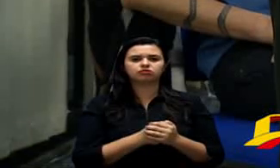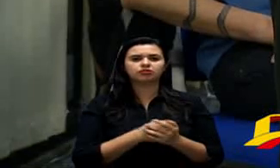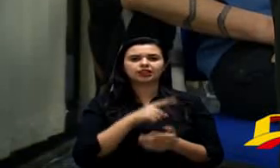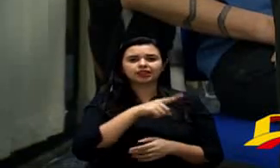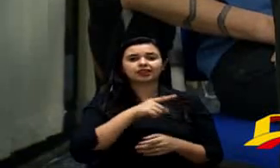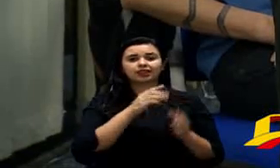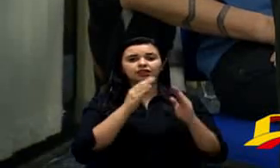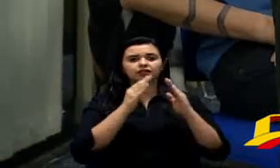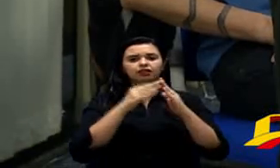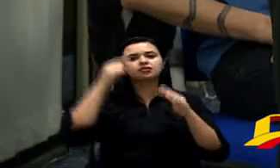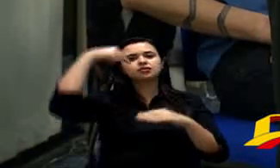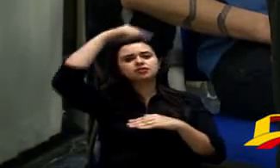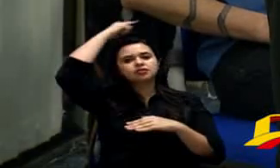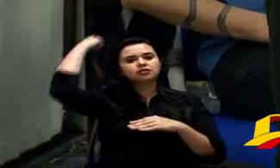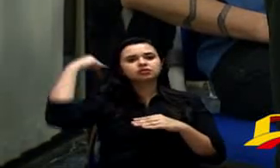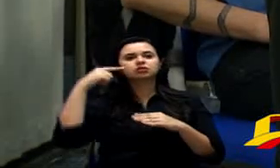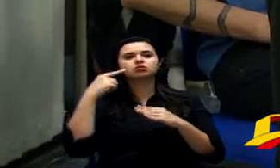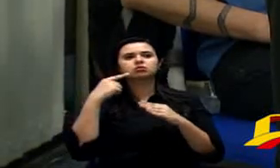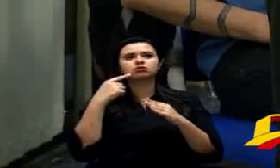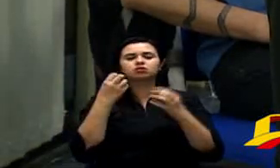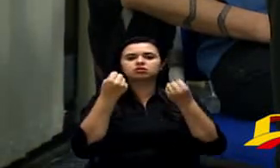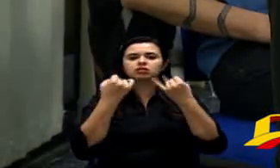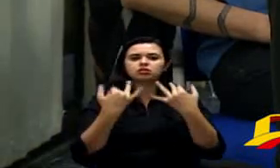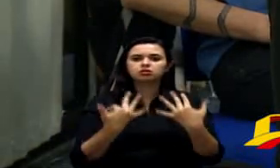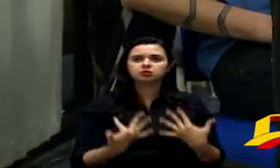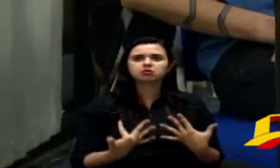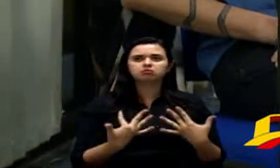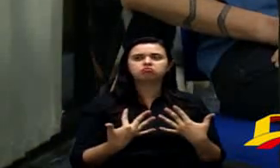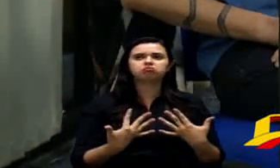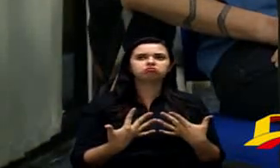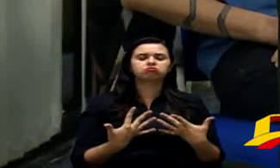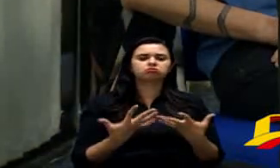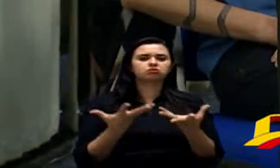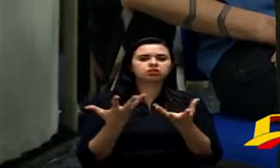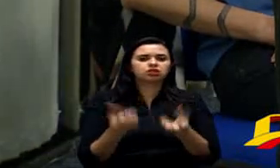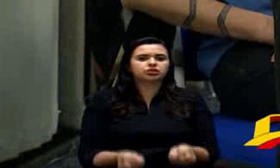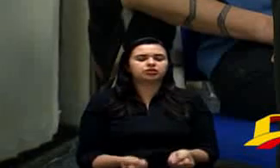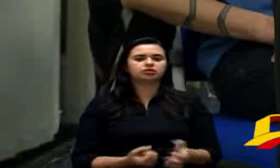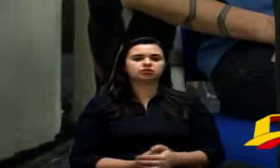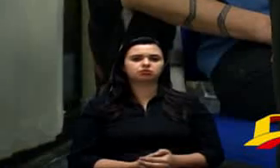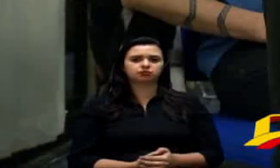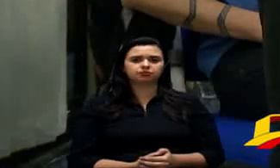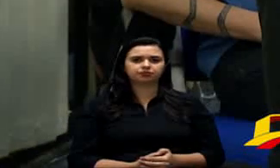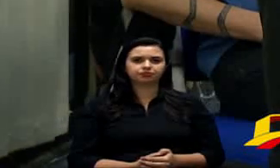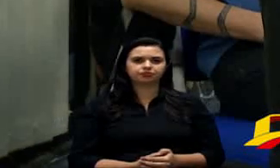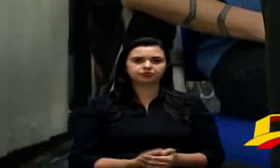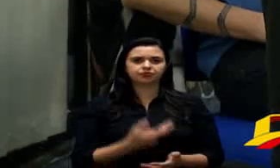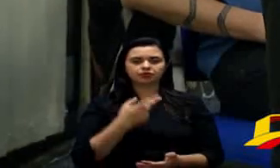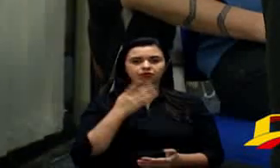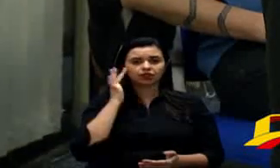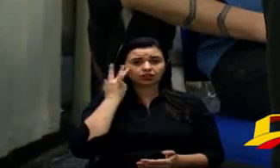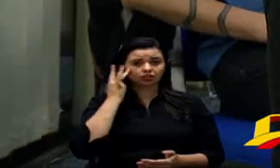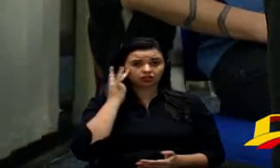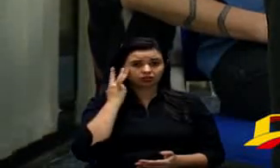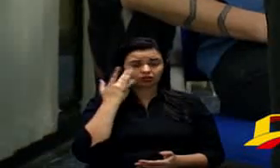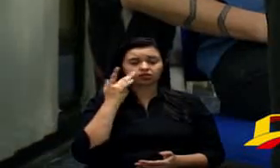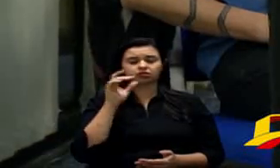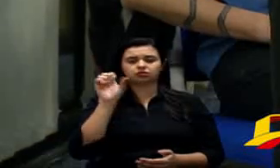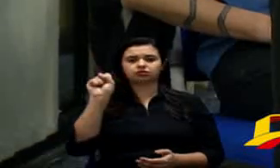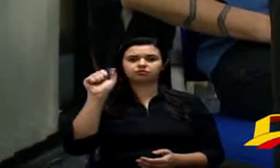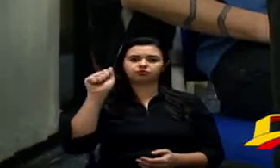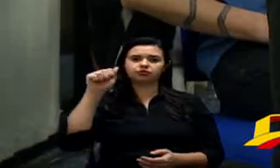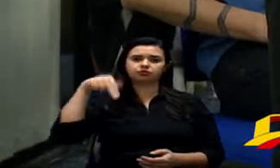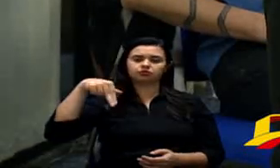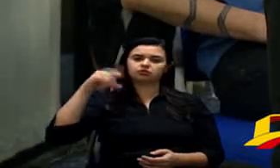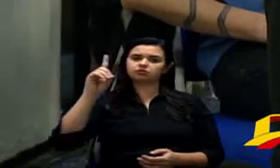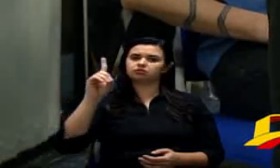uma apresentação que nos convenceu, né? Tanto aqui eu coloco que o Elefante Santo poderia ser também muito